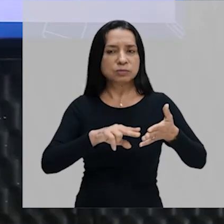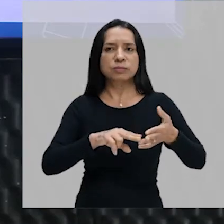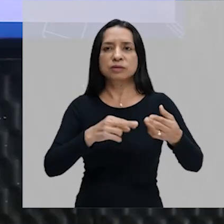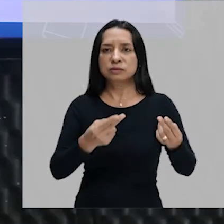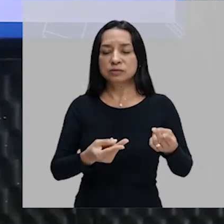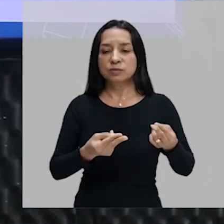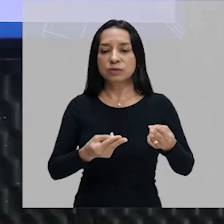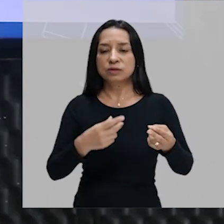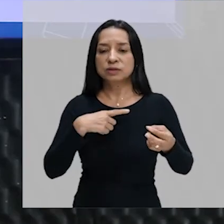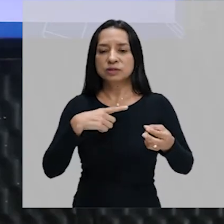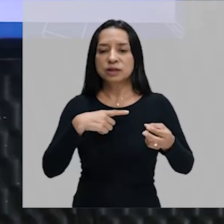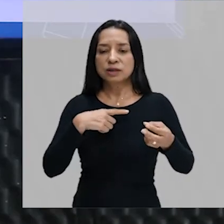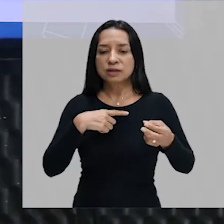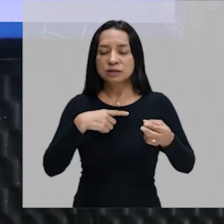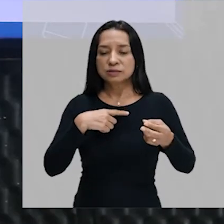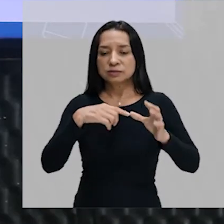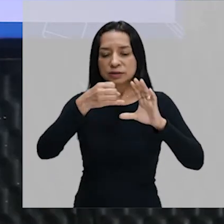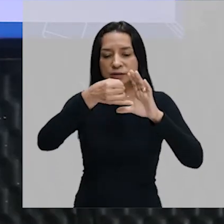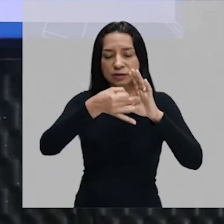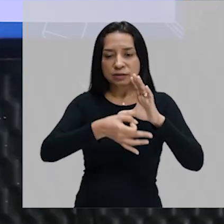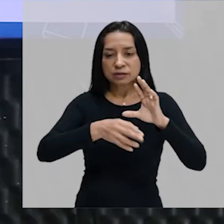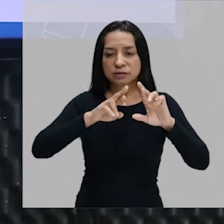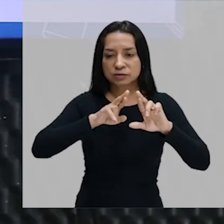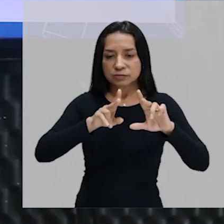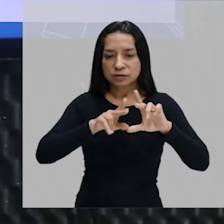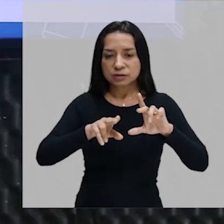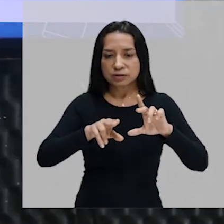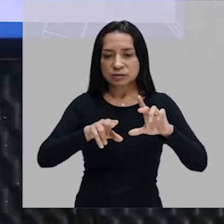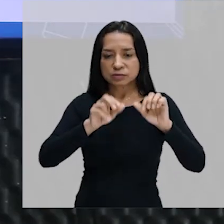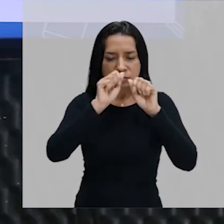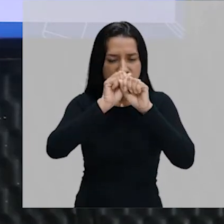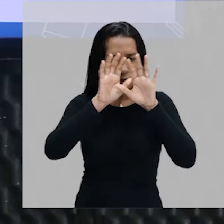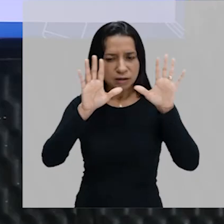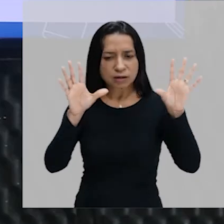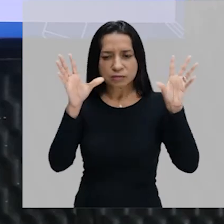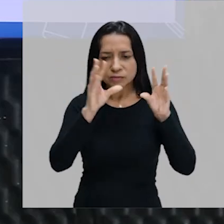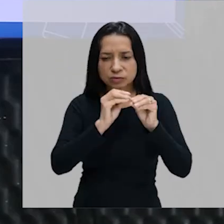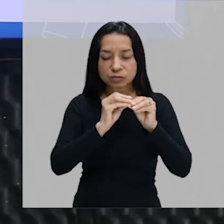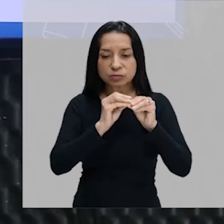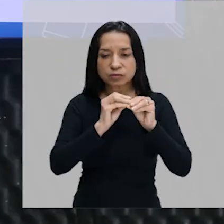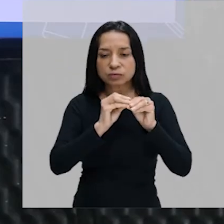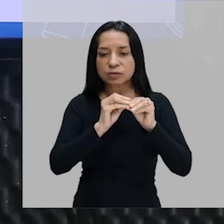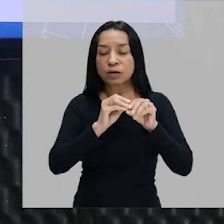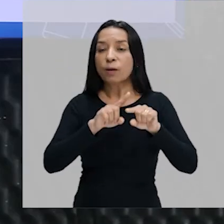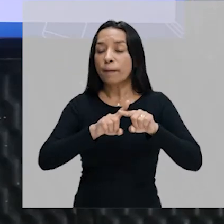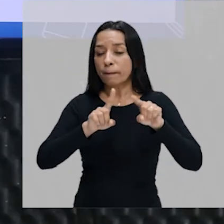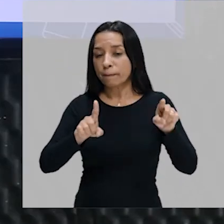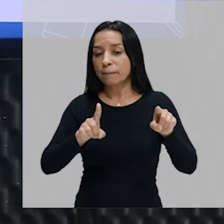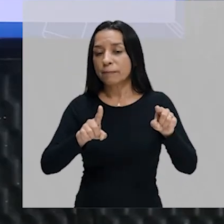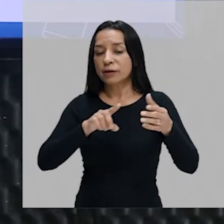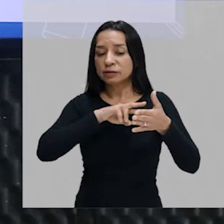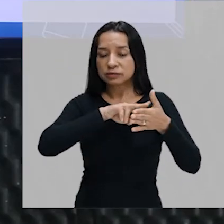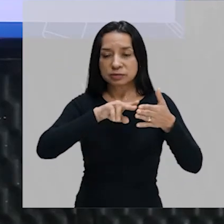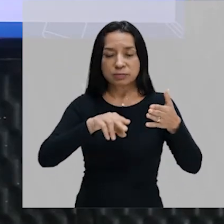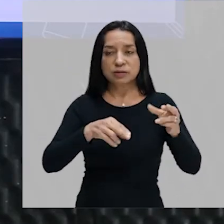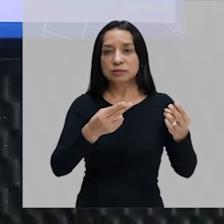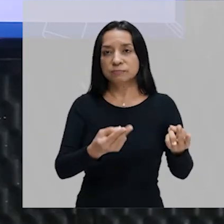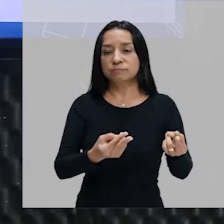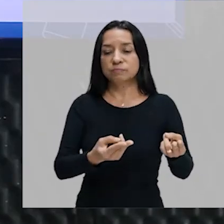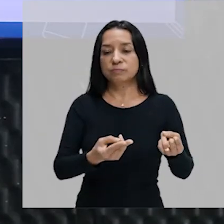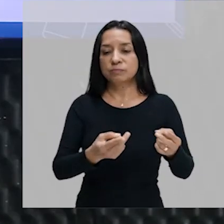algumas características diferentes. Ó, esse aqui é mais clarinho, esse aqui é mais escurinho, mas são da mesma espécie. Então, aqui ocorreu